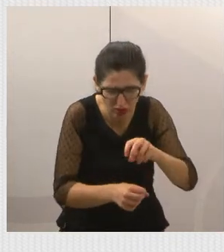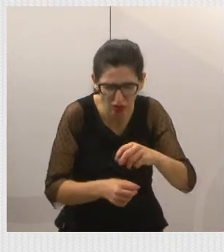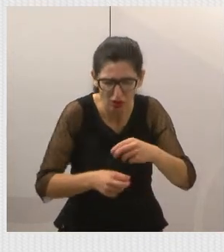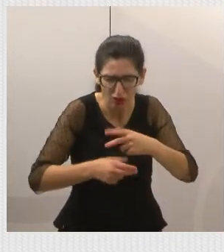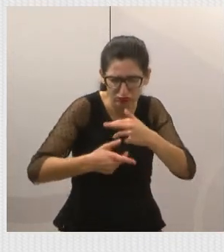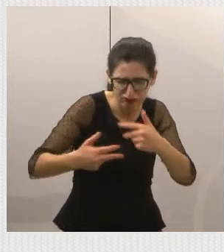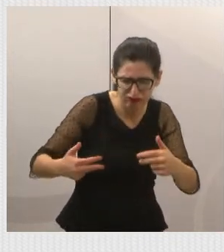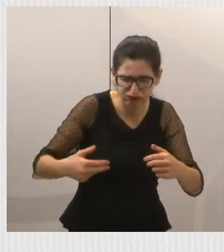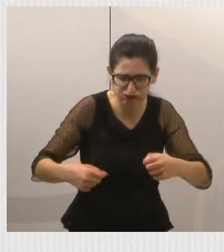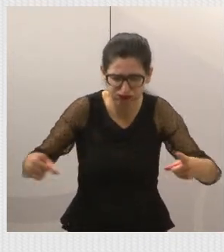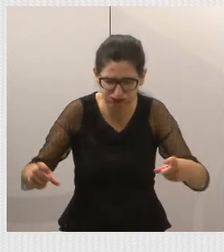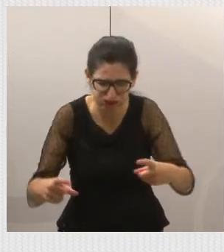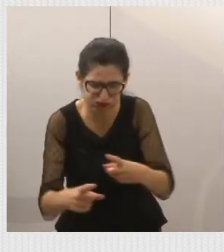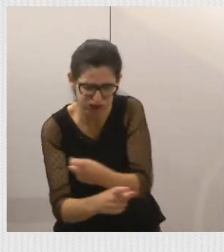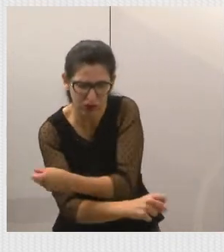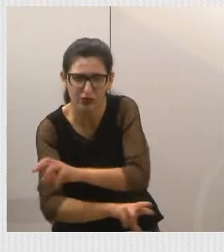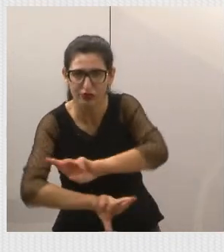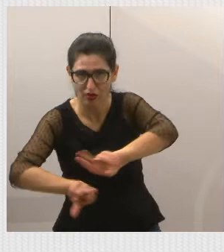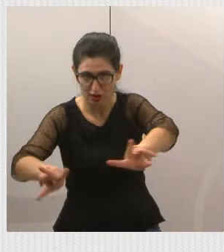Pode passar.